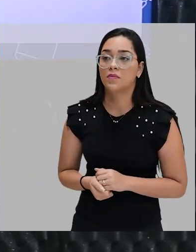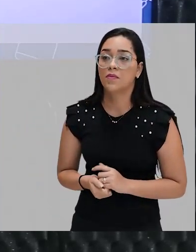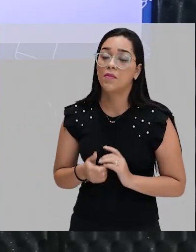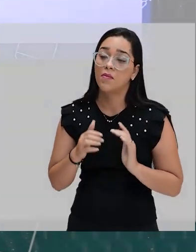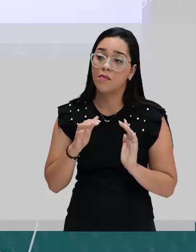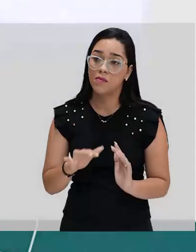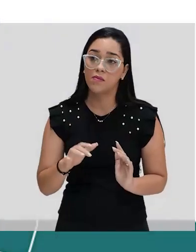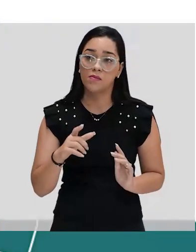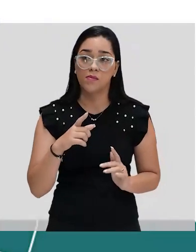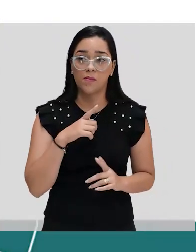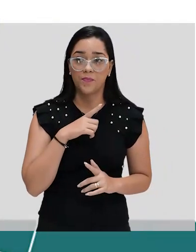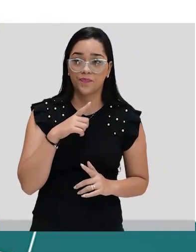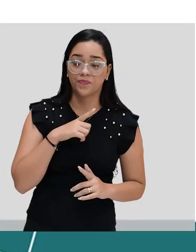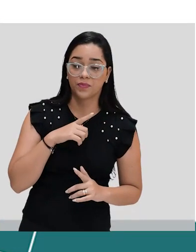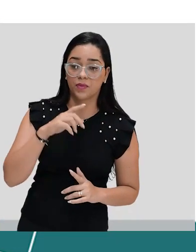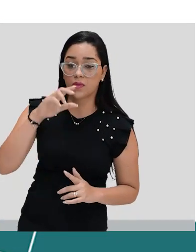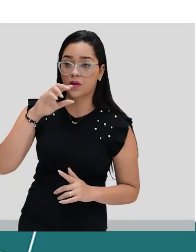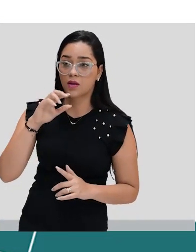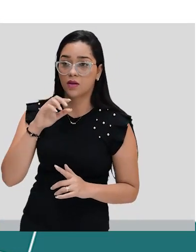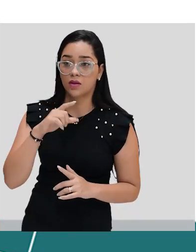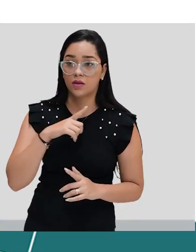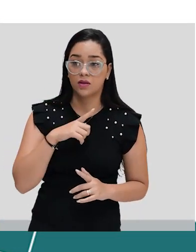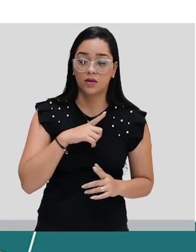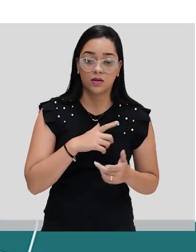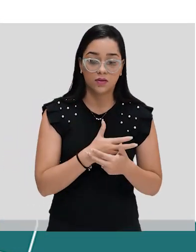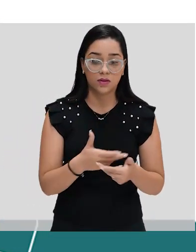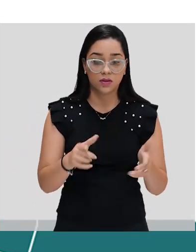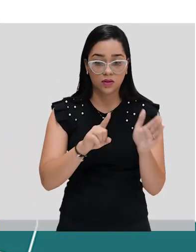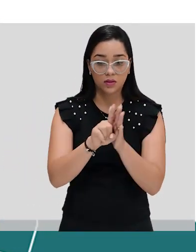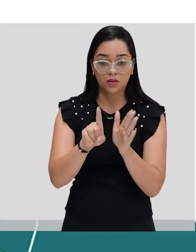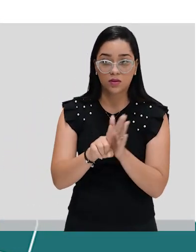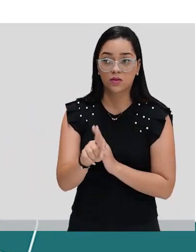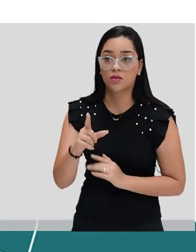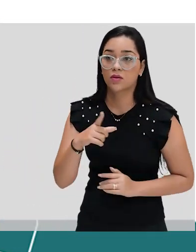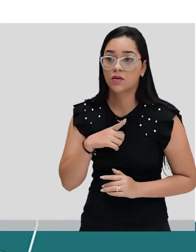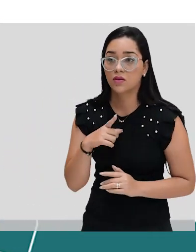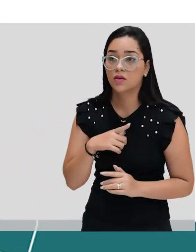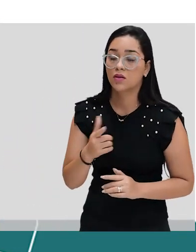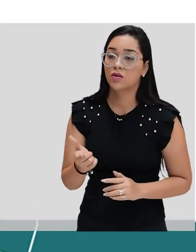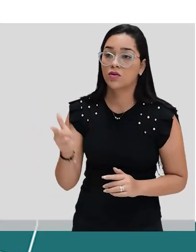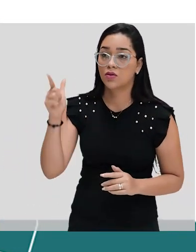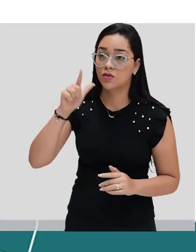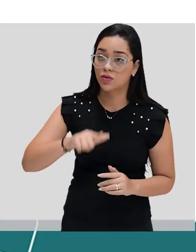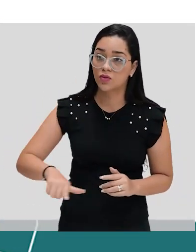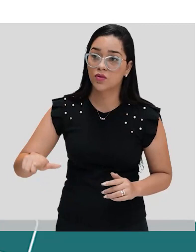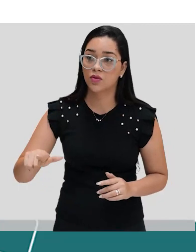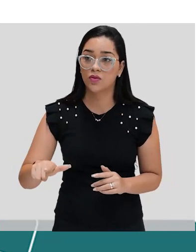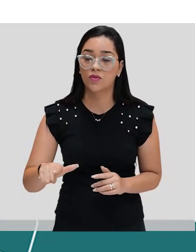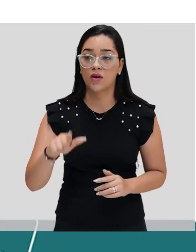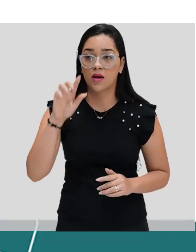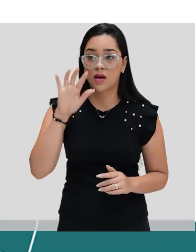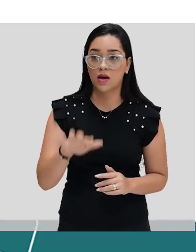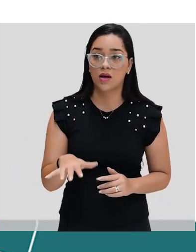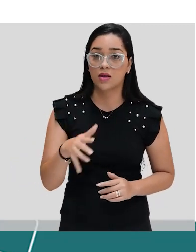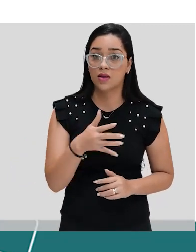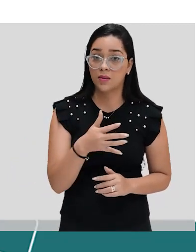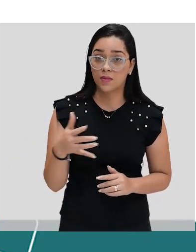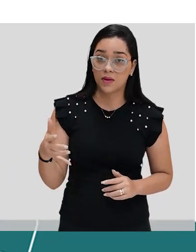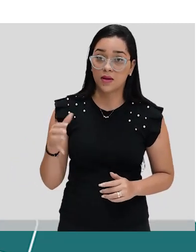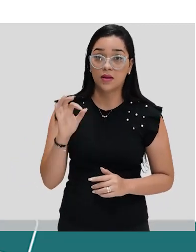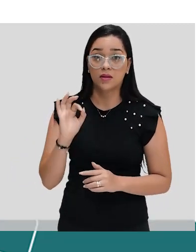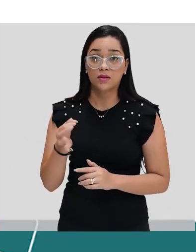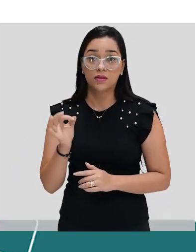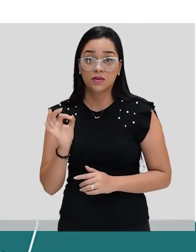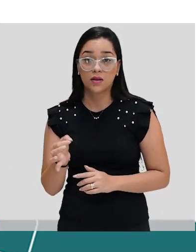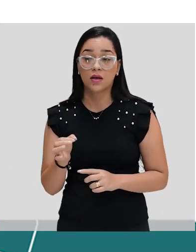Agora vamos à resolução da questão. Então, eu estou trazendo novamente a tabela, certo?